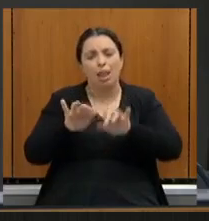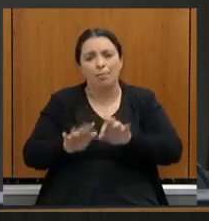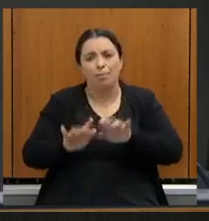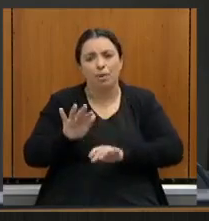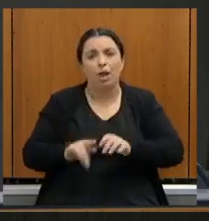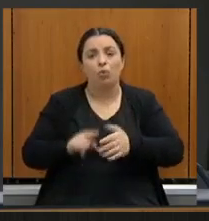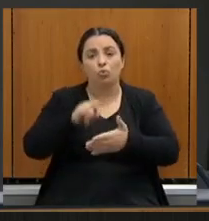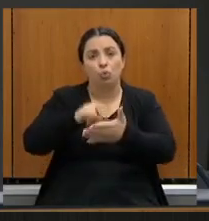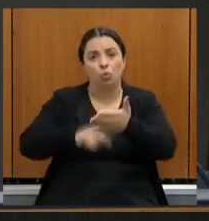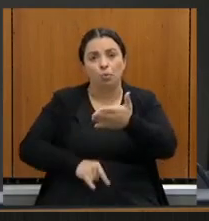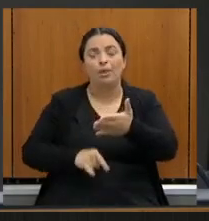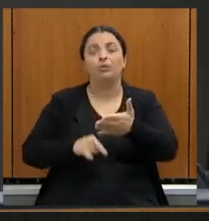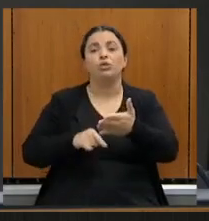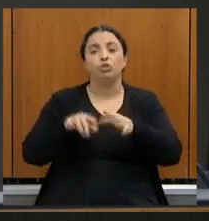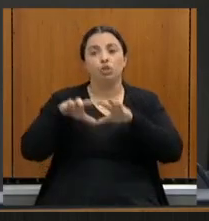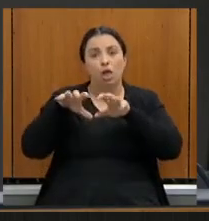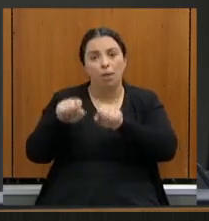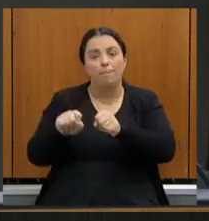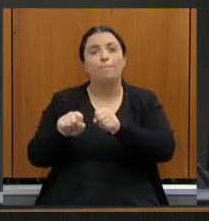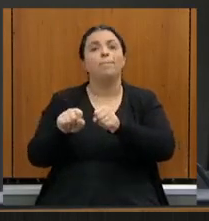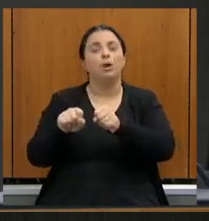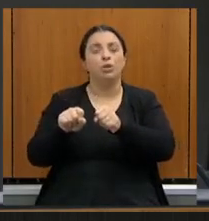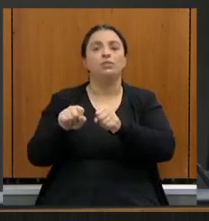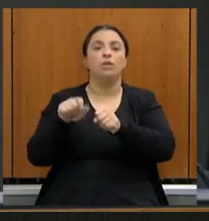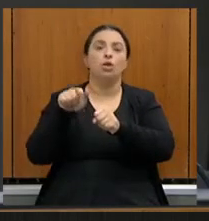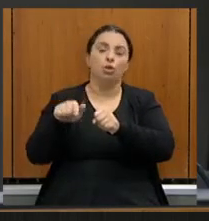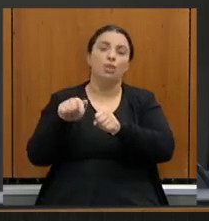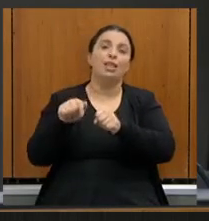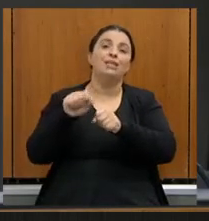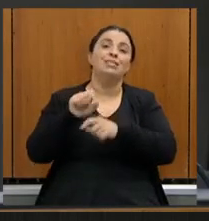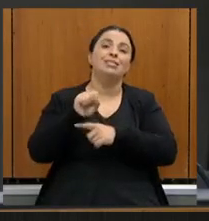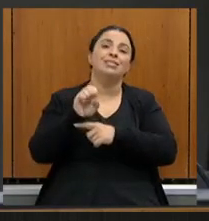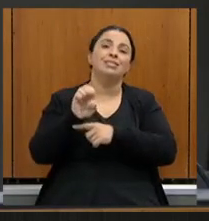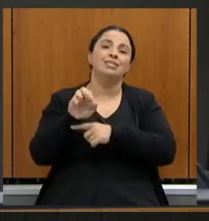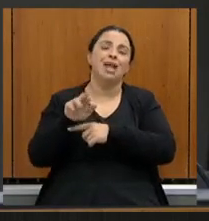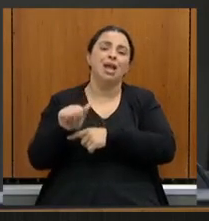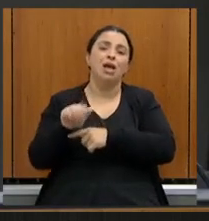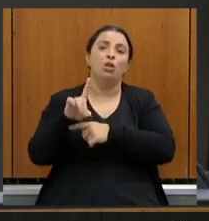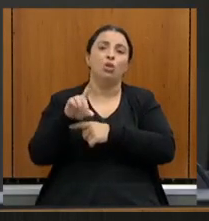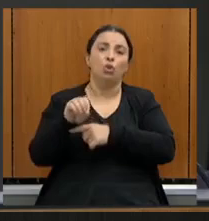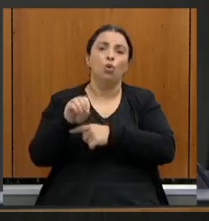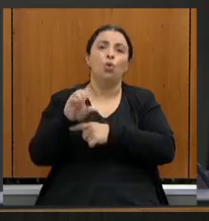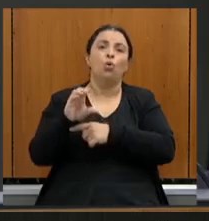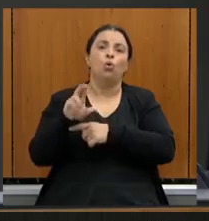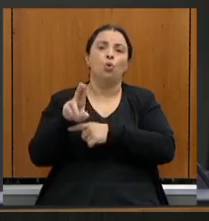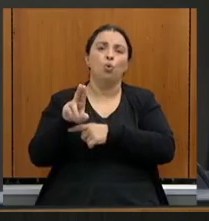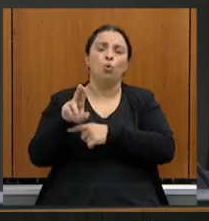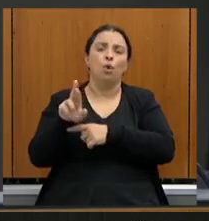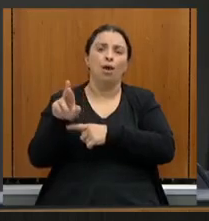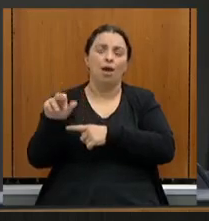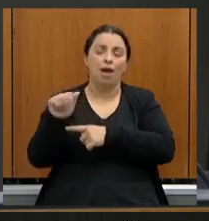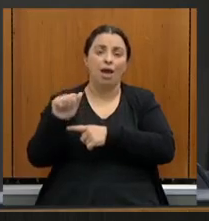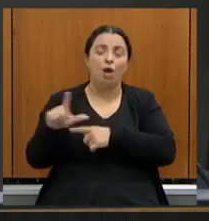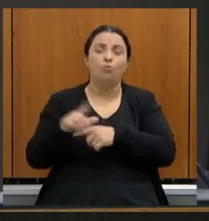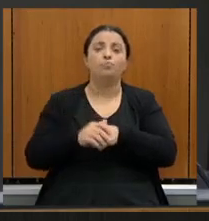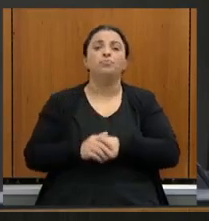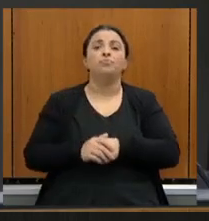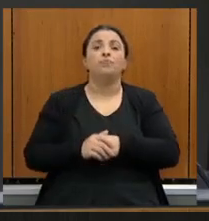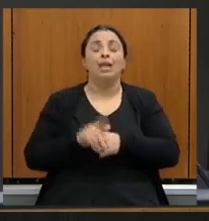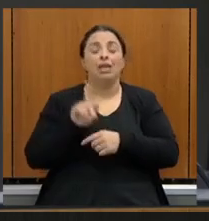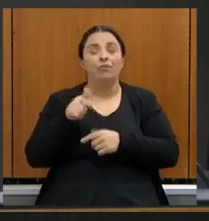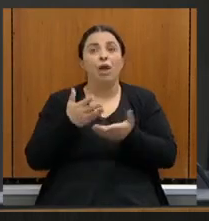do Curral. O dossiê de tombamento foi concluído e aprovado pelo IEFA no segundo semestre de